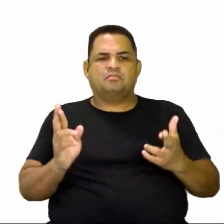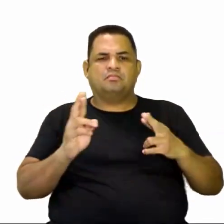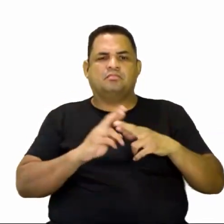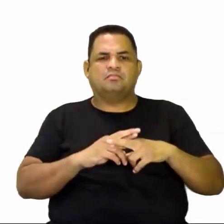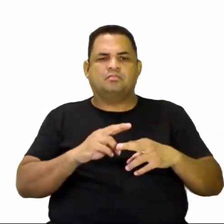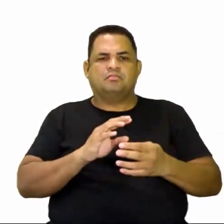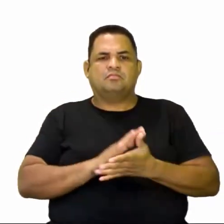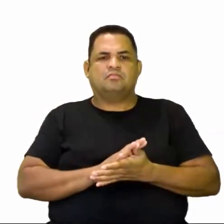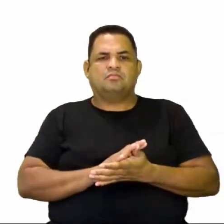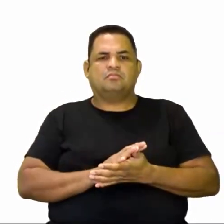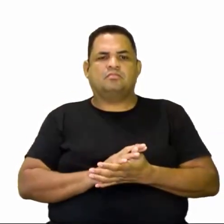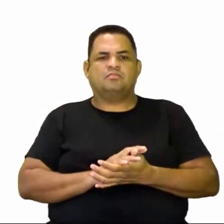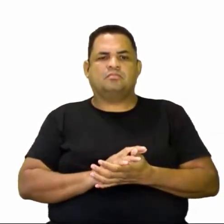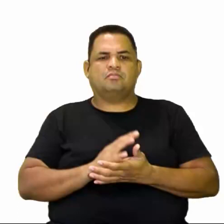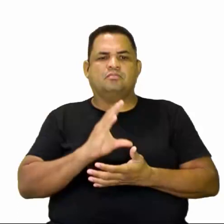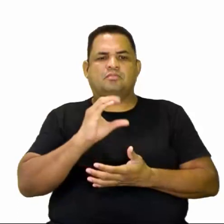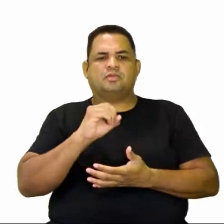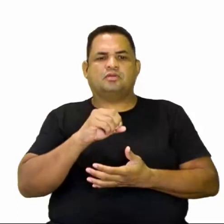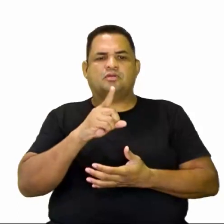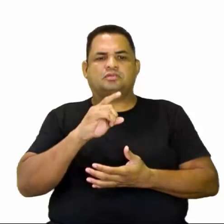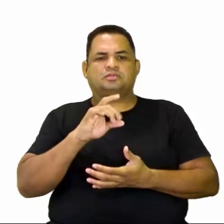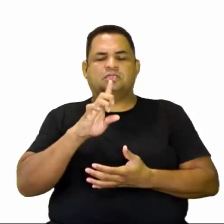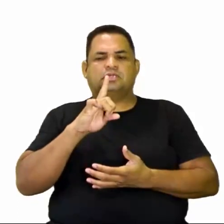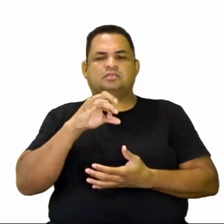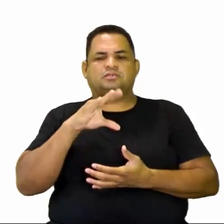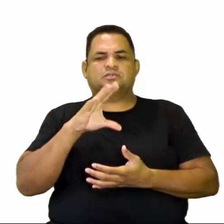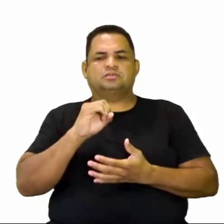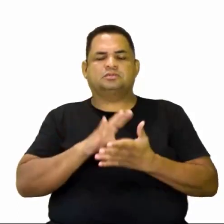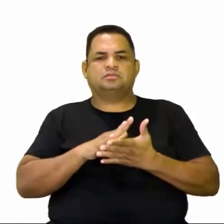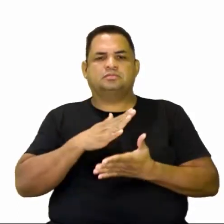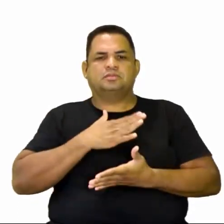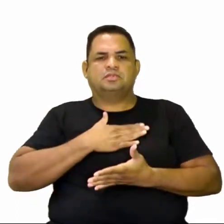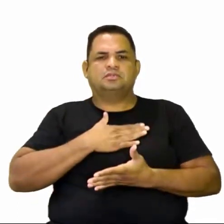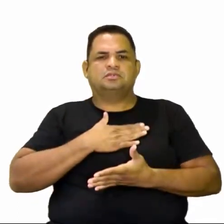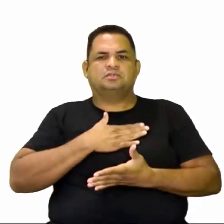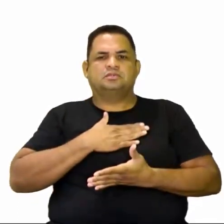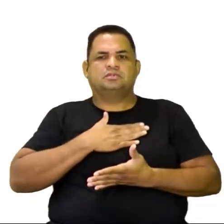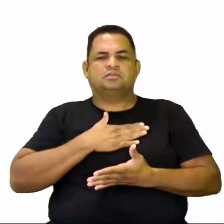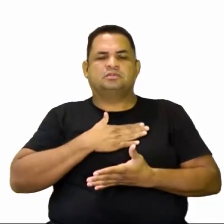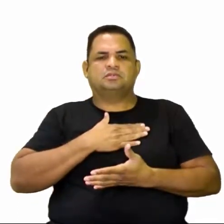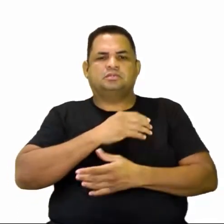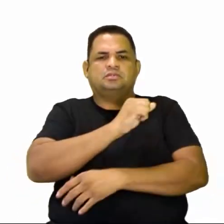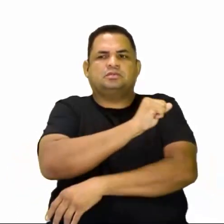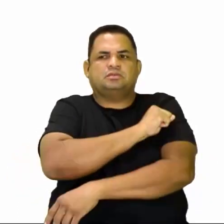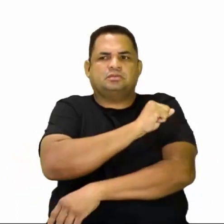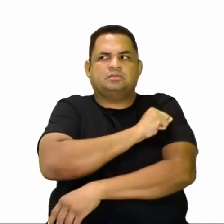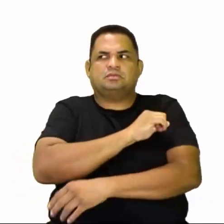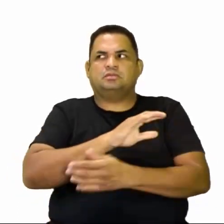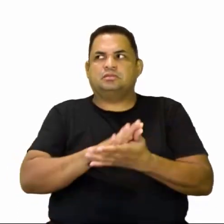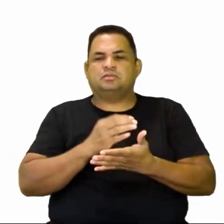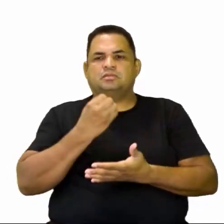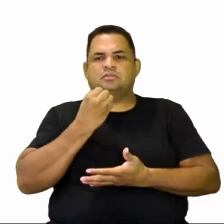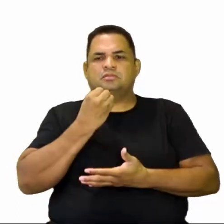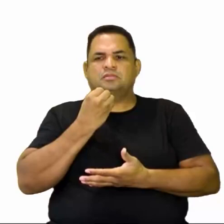de oxirredução. Meus caros alunos, é bom